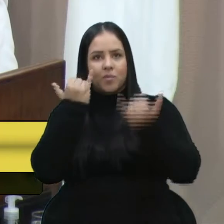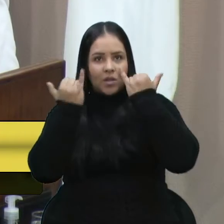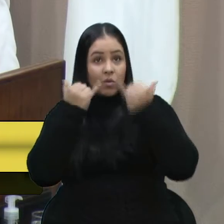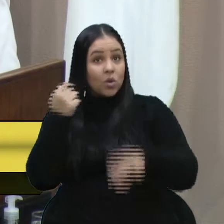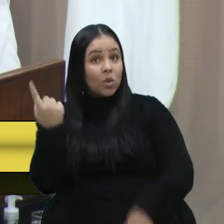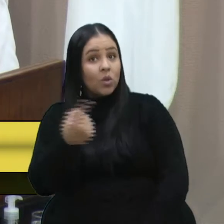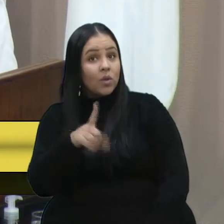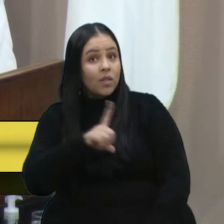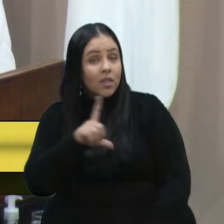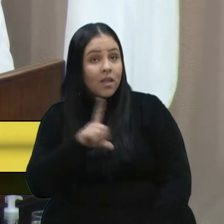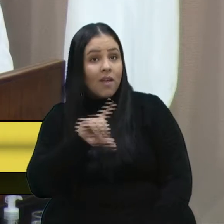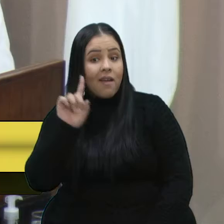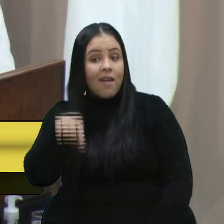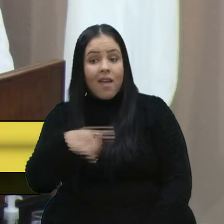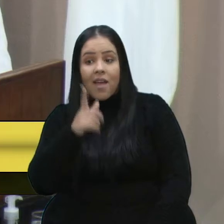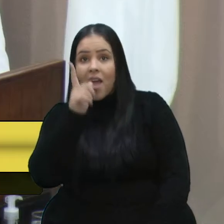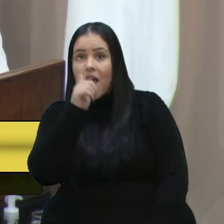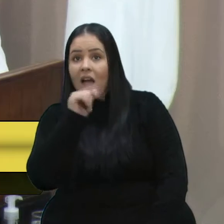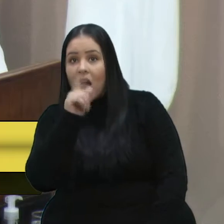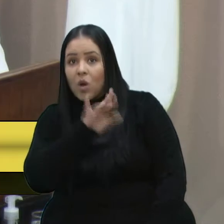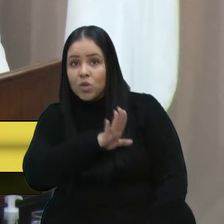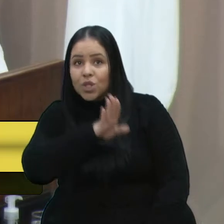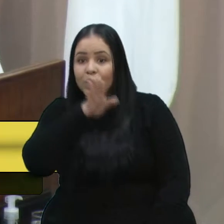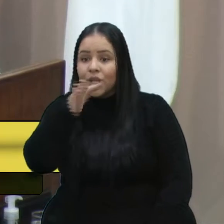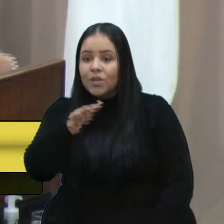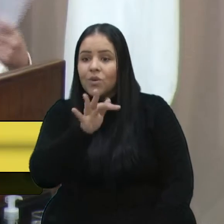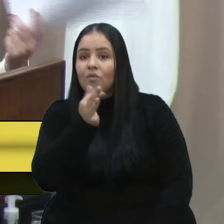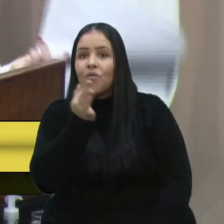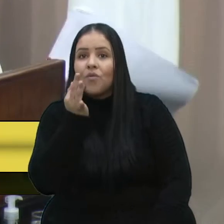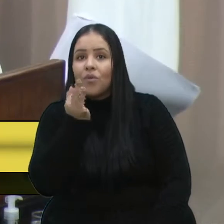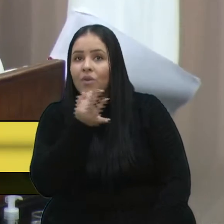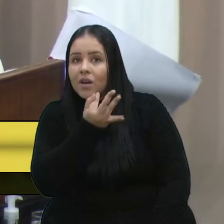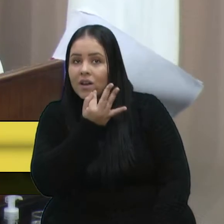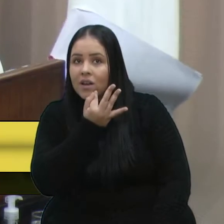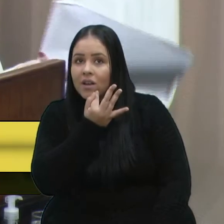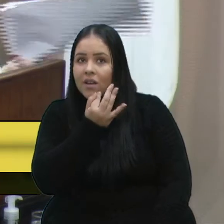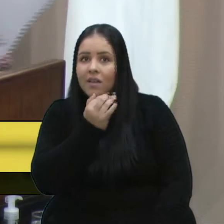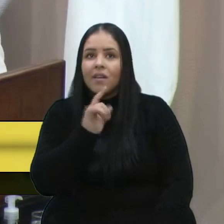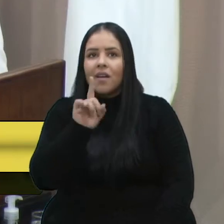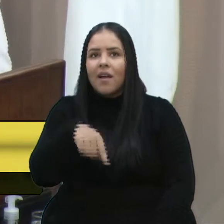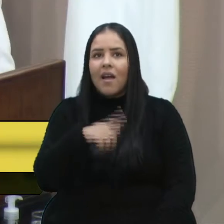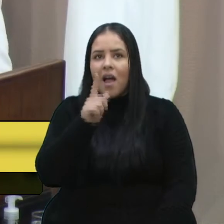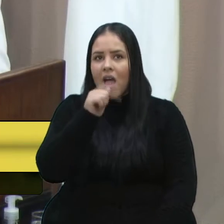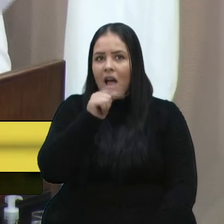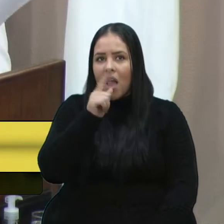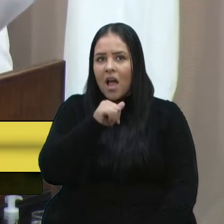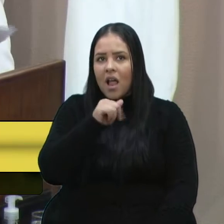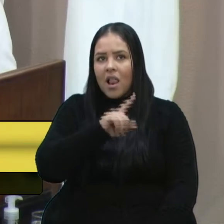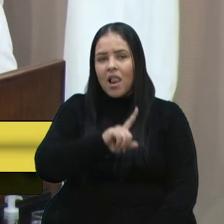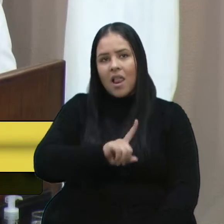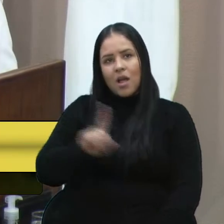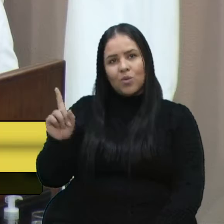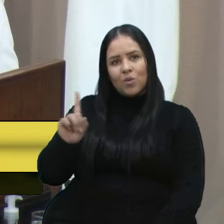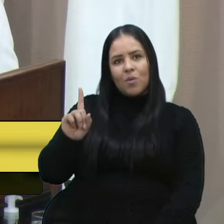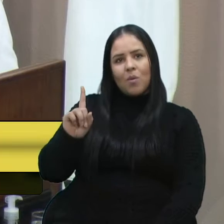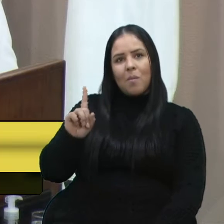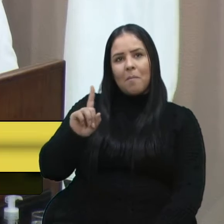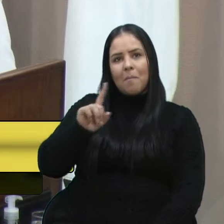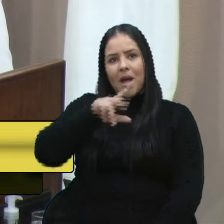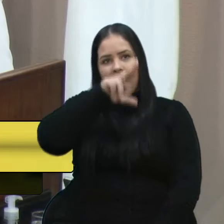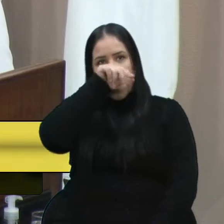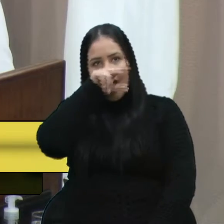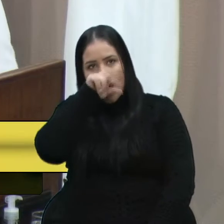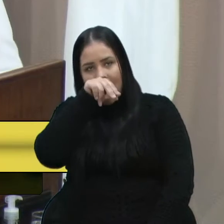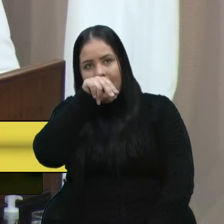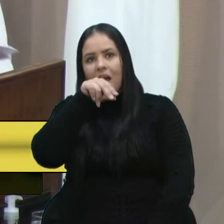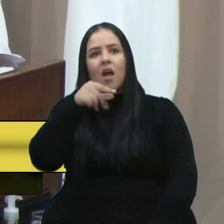a água que está chegando em Forqueta está vindo da barragem do Marrecas, que aí não